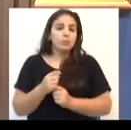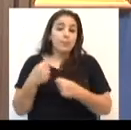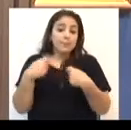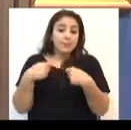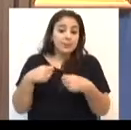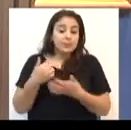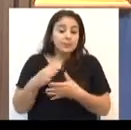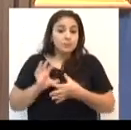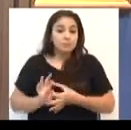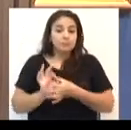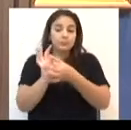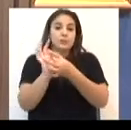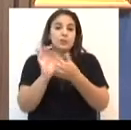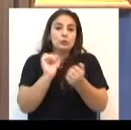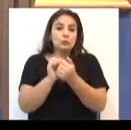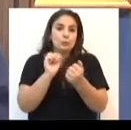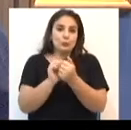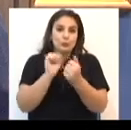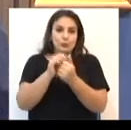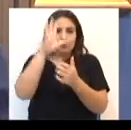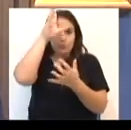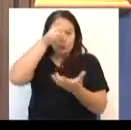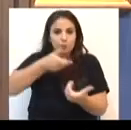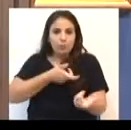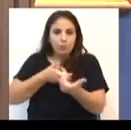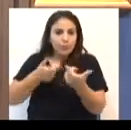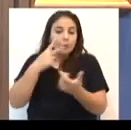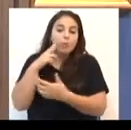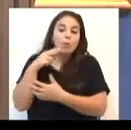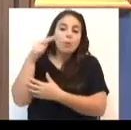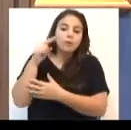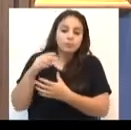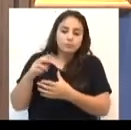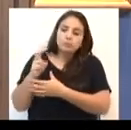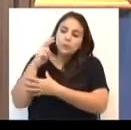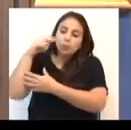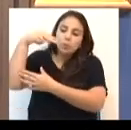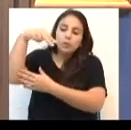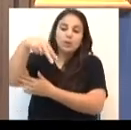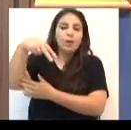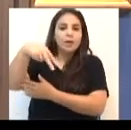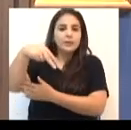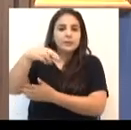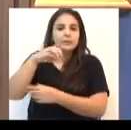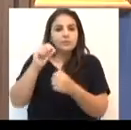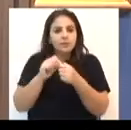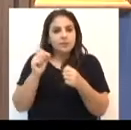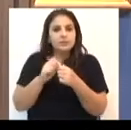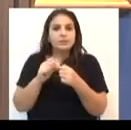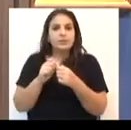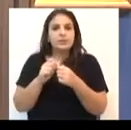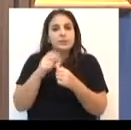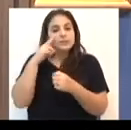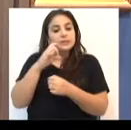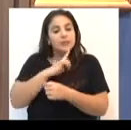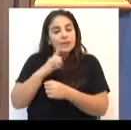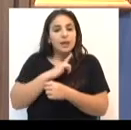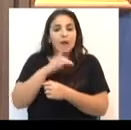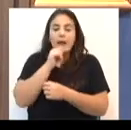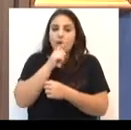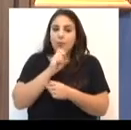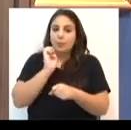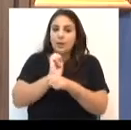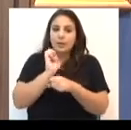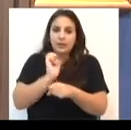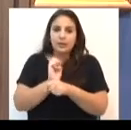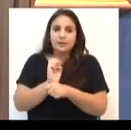precisar de uma parceria do Corpo de Bombeiros para poder ir até lá e fazer, então, uma verificação se lá dentro daquela caixa tem água parada. Se tiver água